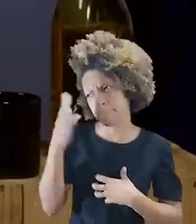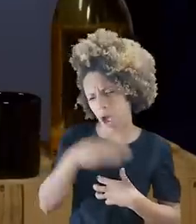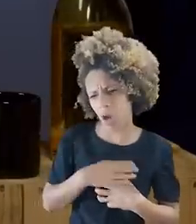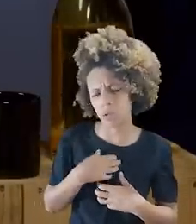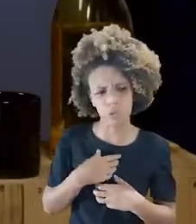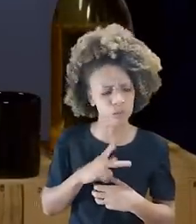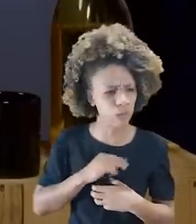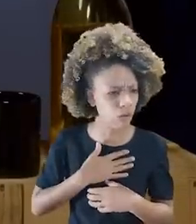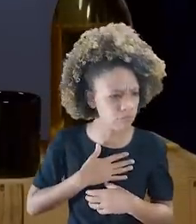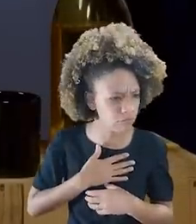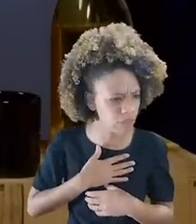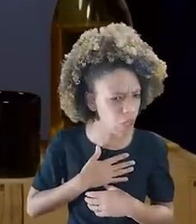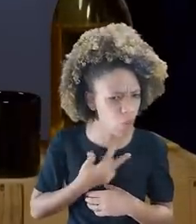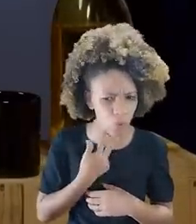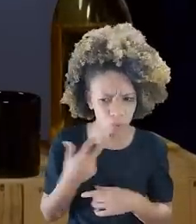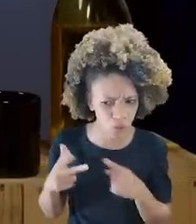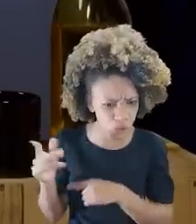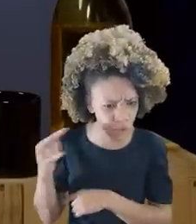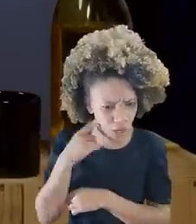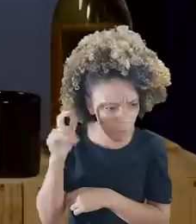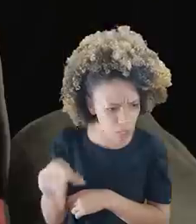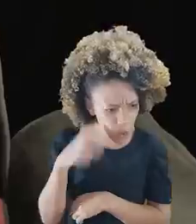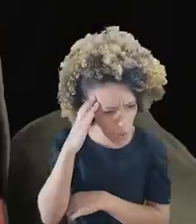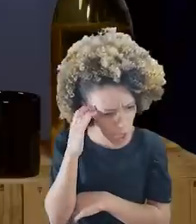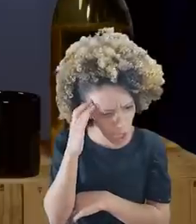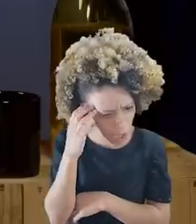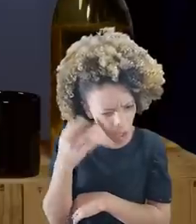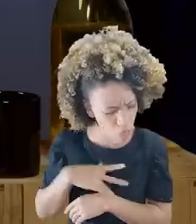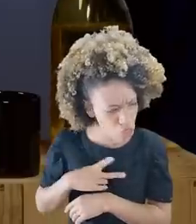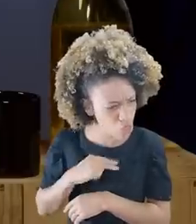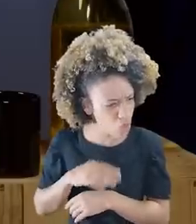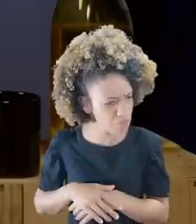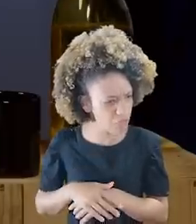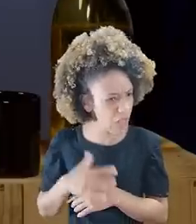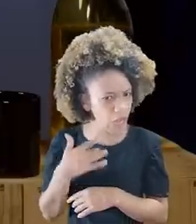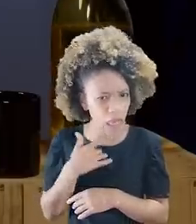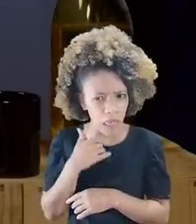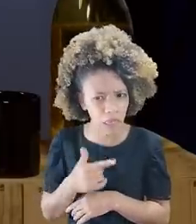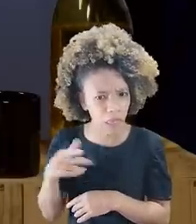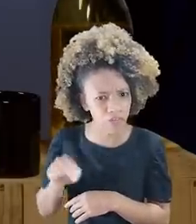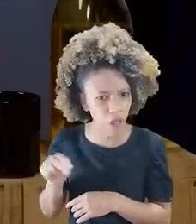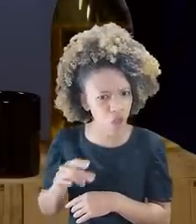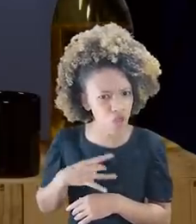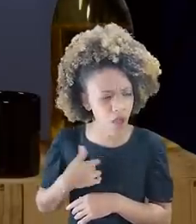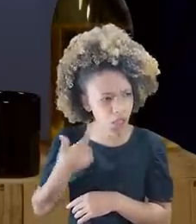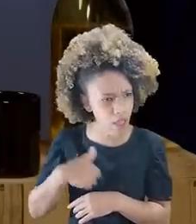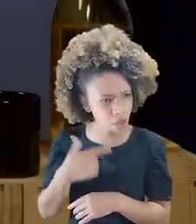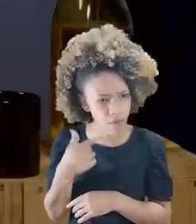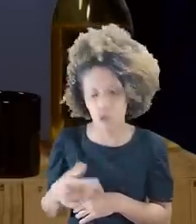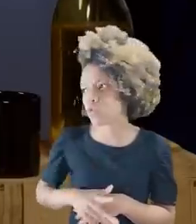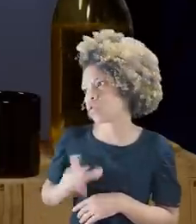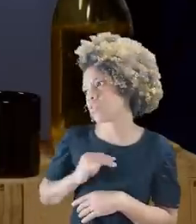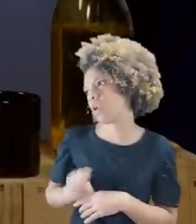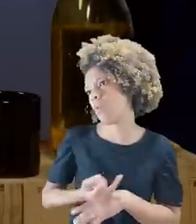PR casa fala meu Deus você não podia ter cortado aquela pessoa escutei o que ninguém falou só eu falei quantas vezes que eu voltei para